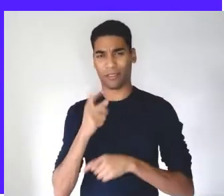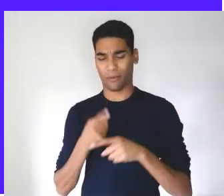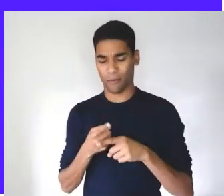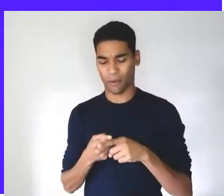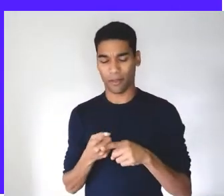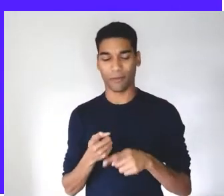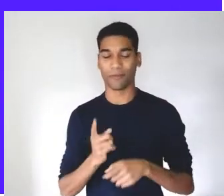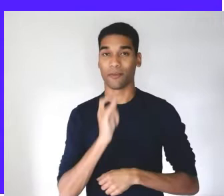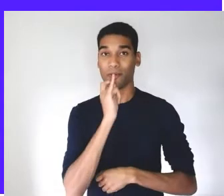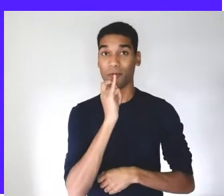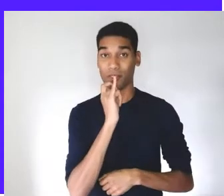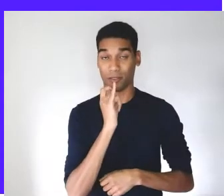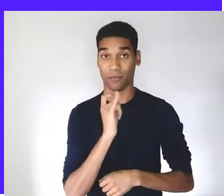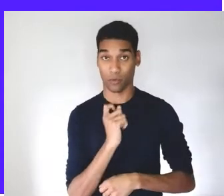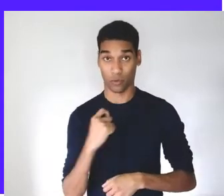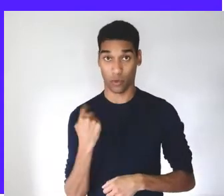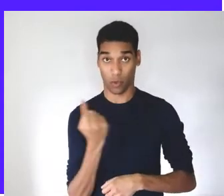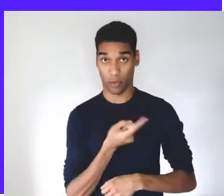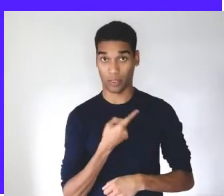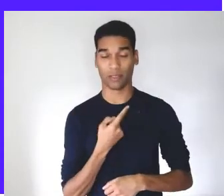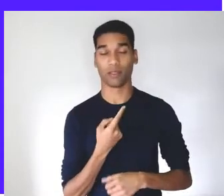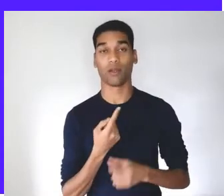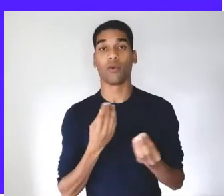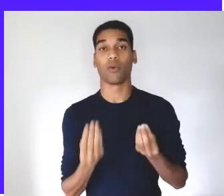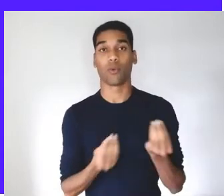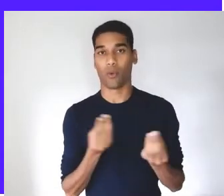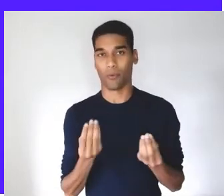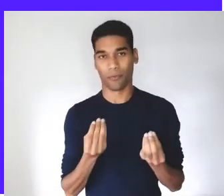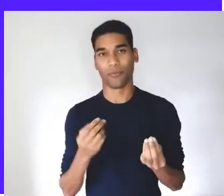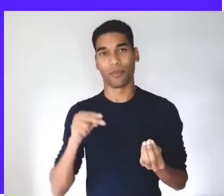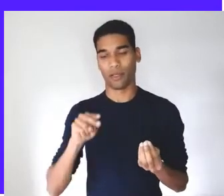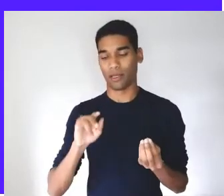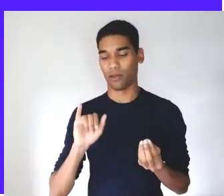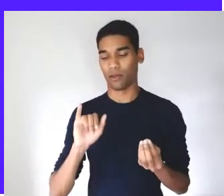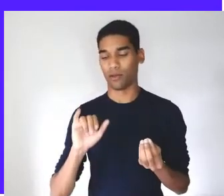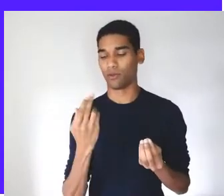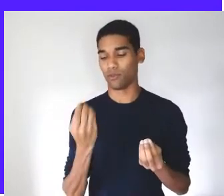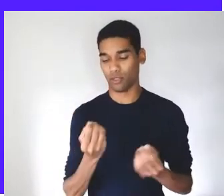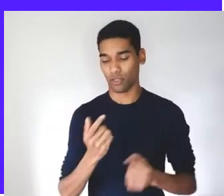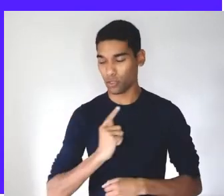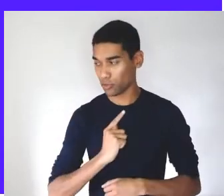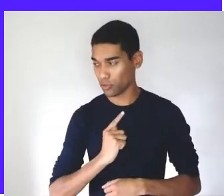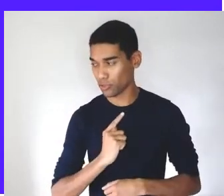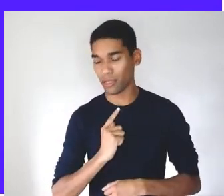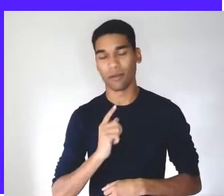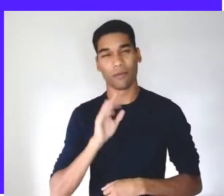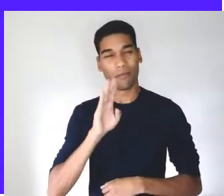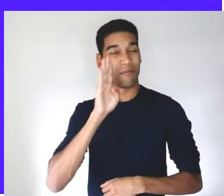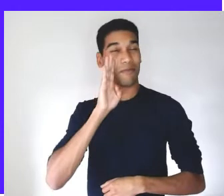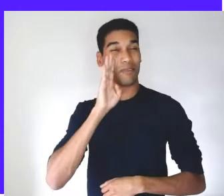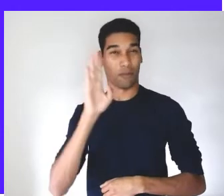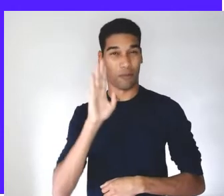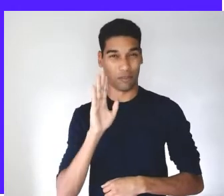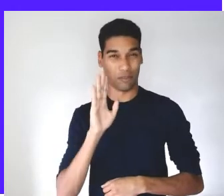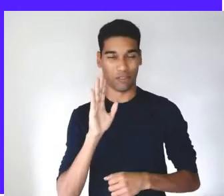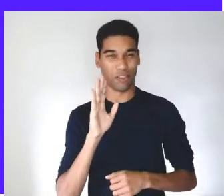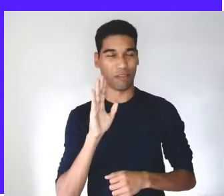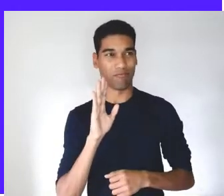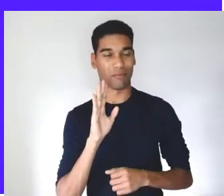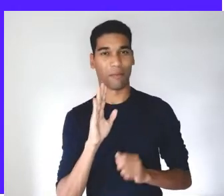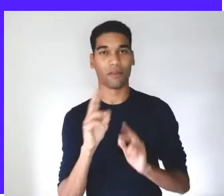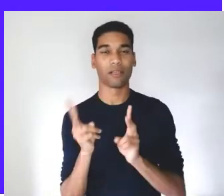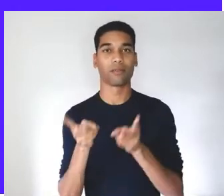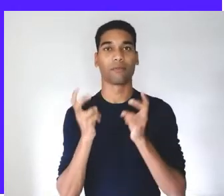público, uma mídia, digamos, de nicho, né, nessa leitura assim, de onde estamos enquanto